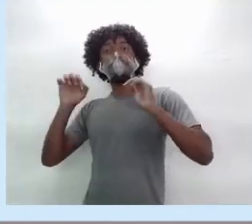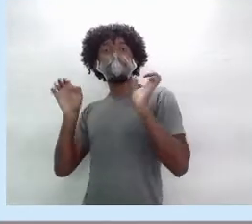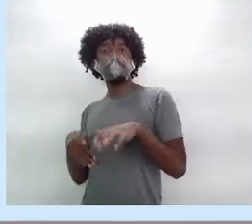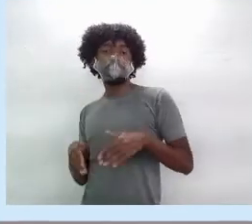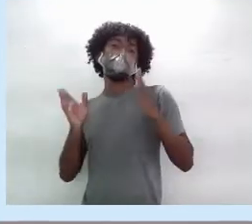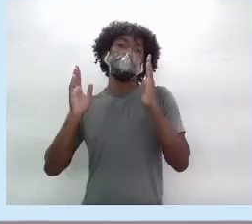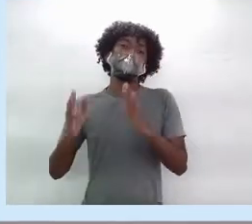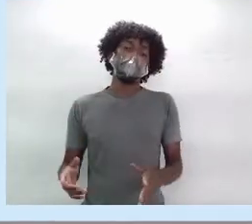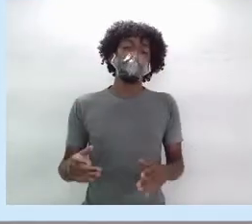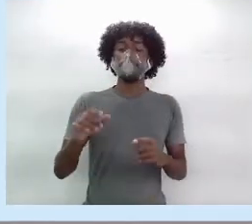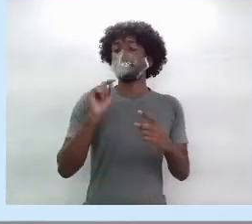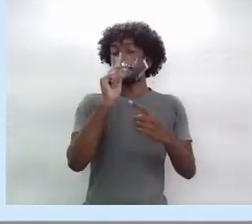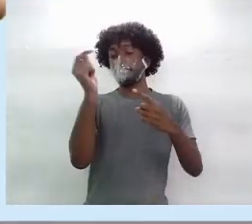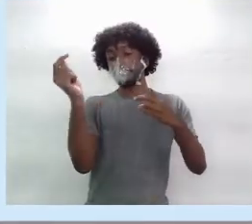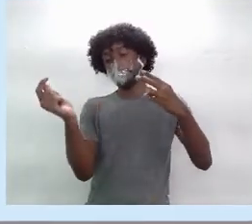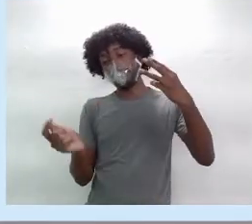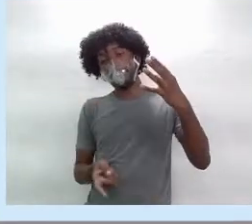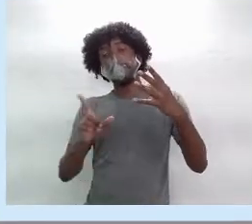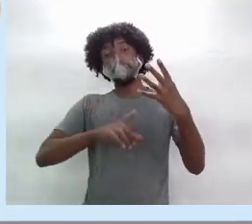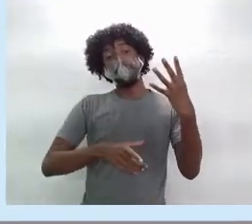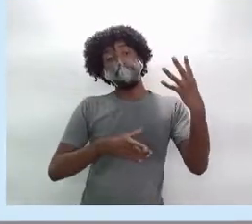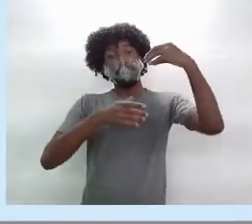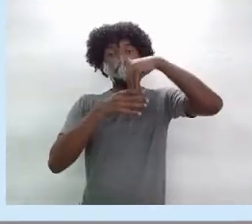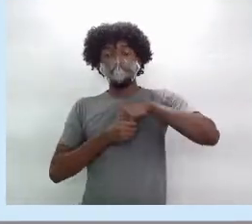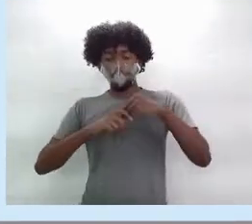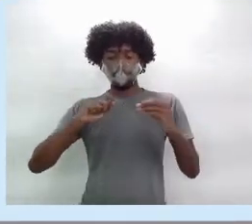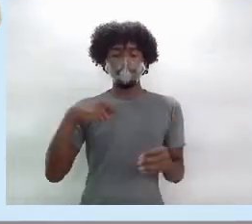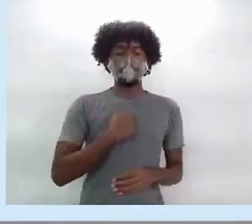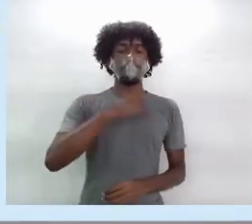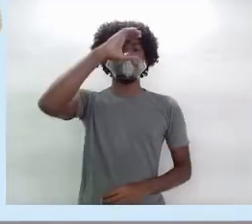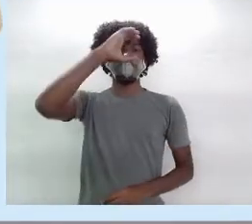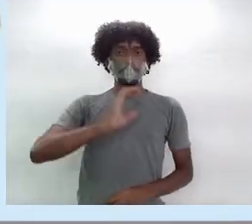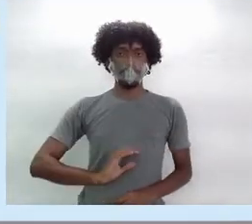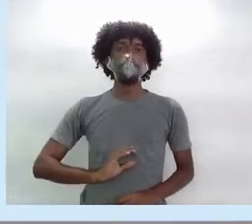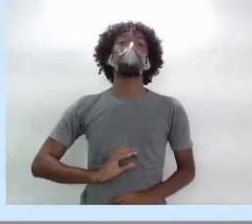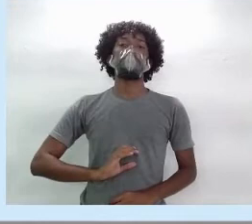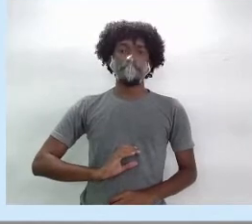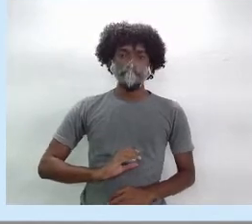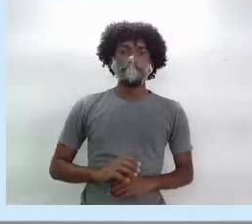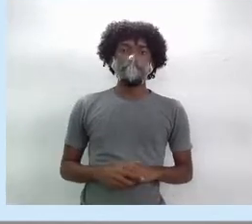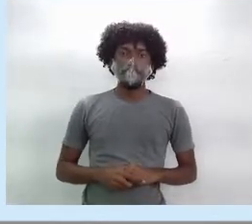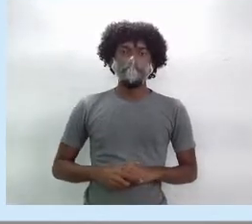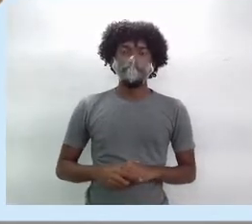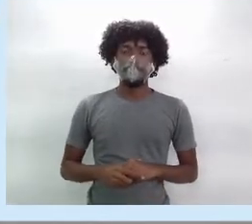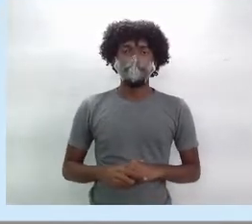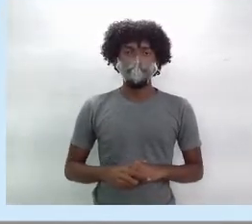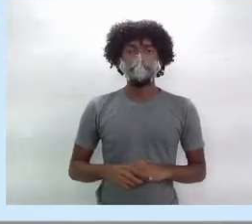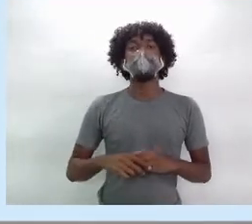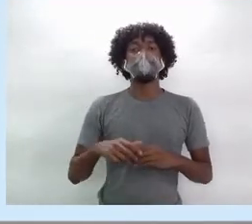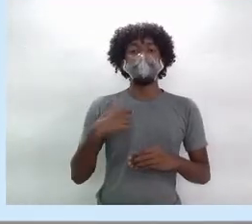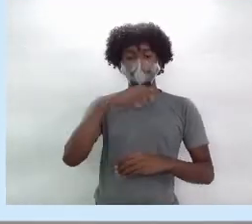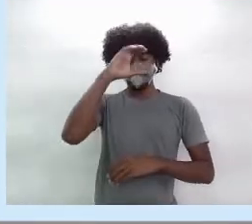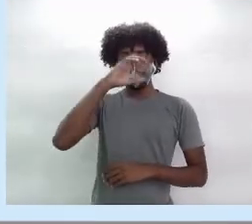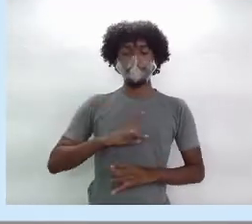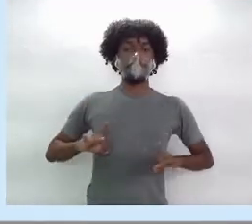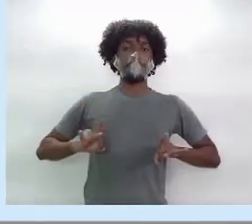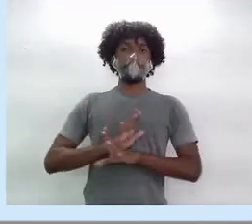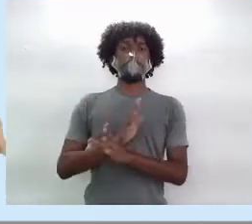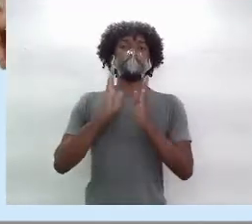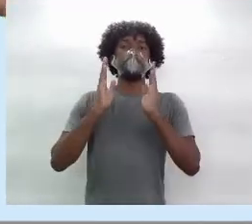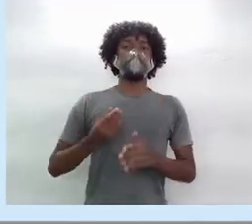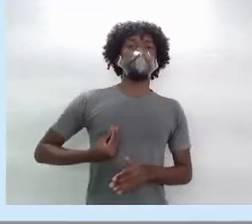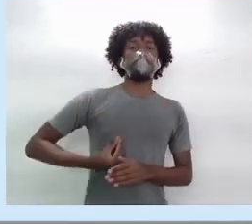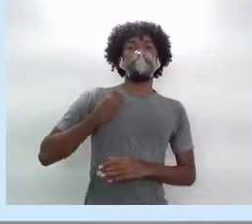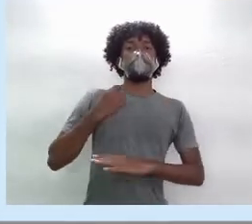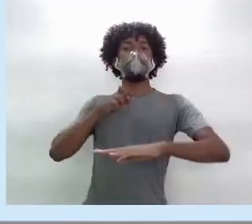Tudo isso visa a formar em você o quê? O papel do cidadão, aquele que está apto a viver em